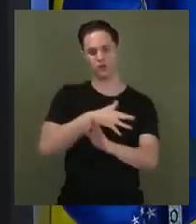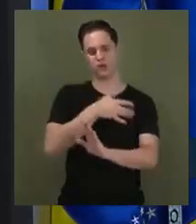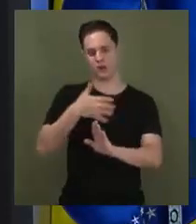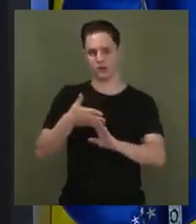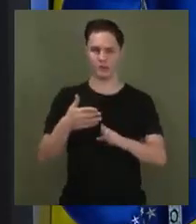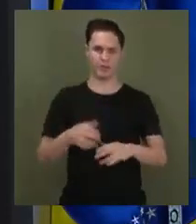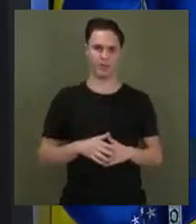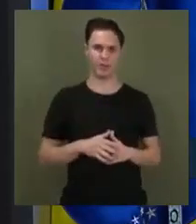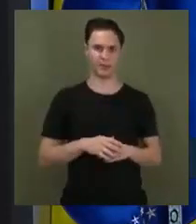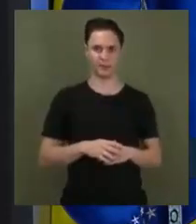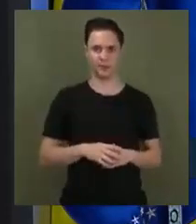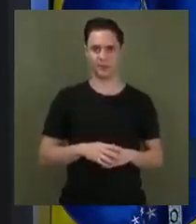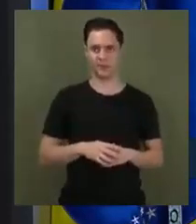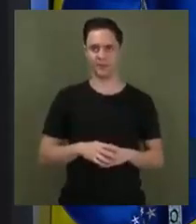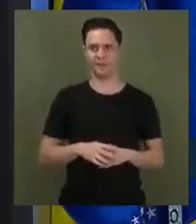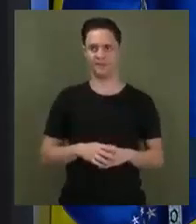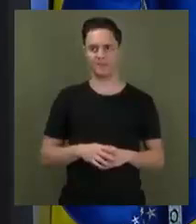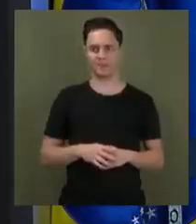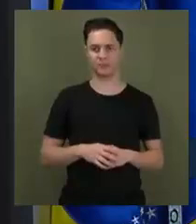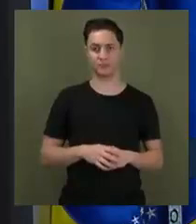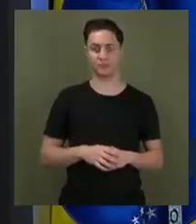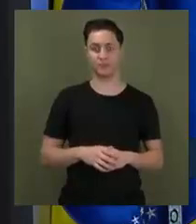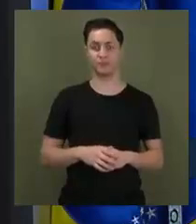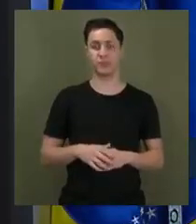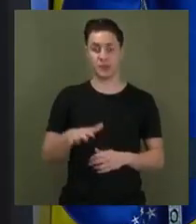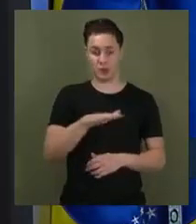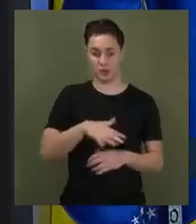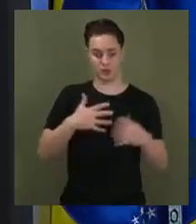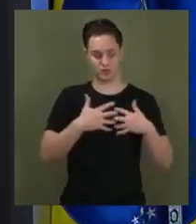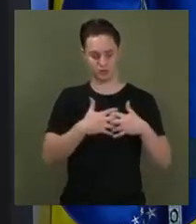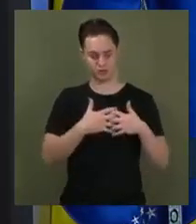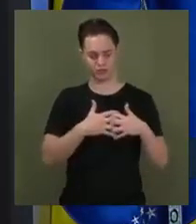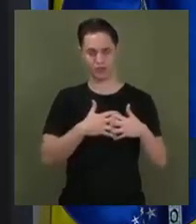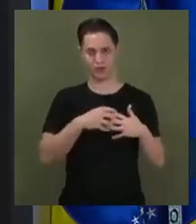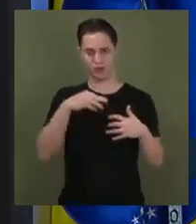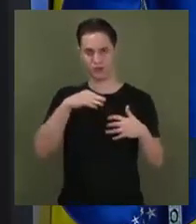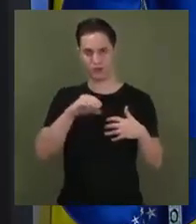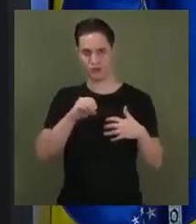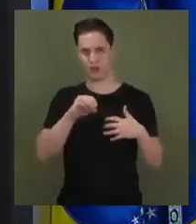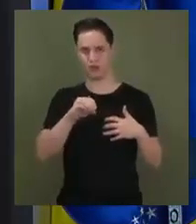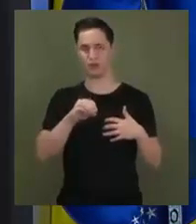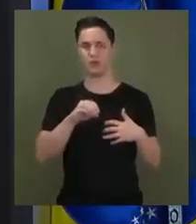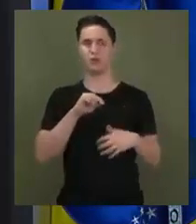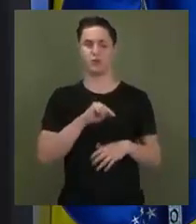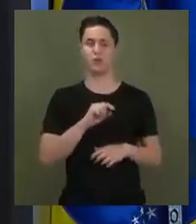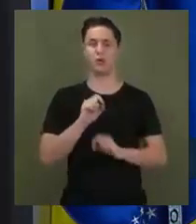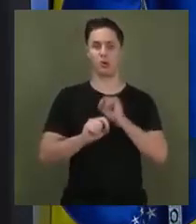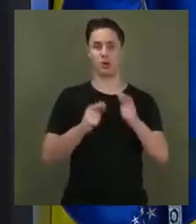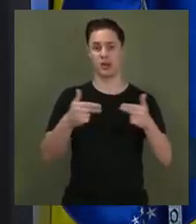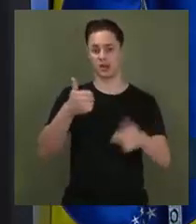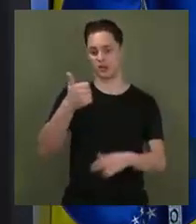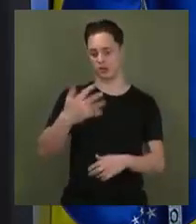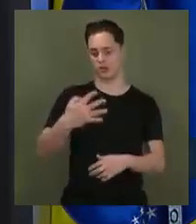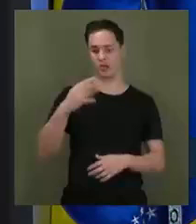inoculações. Aqui, da minha parte cardíaca, quem tomou as inoculações, 14%